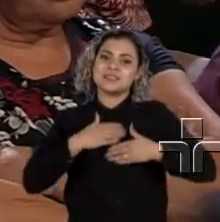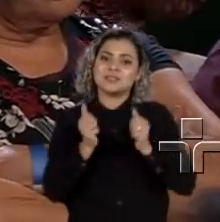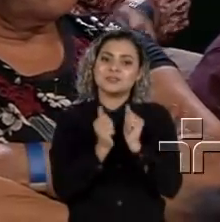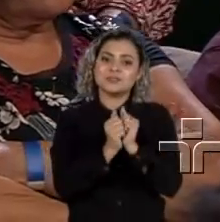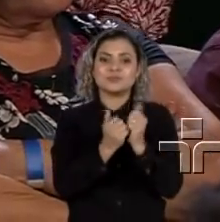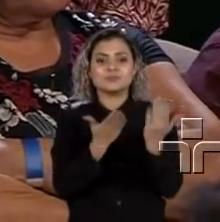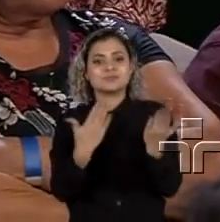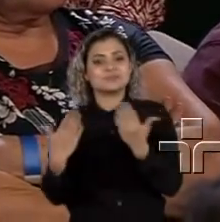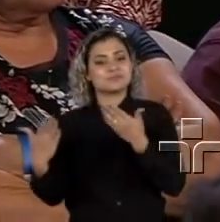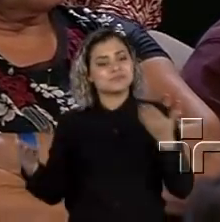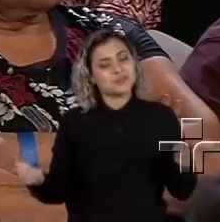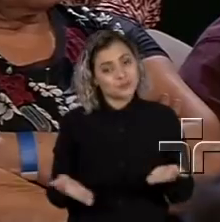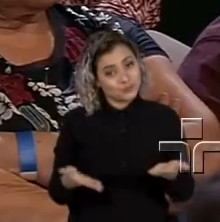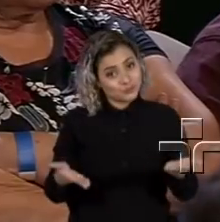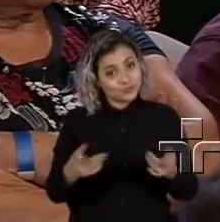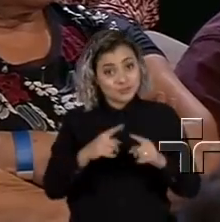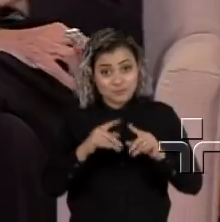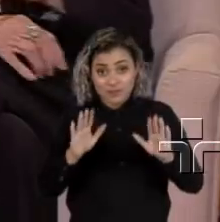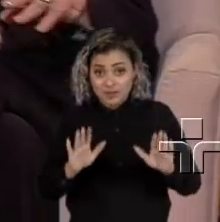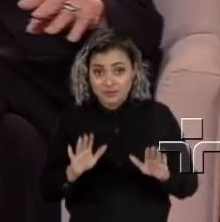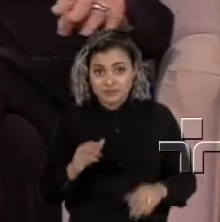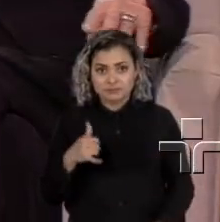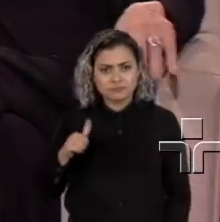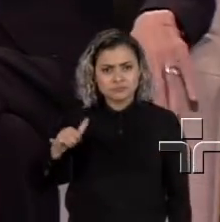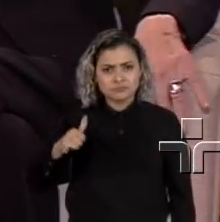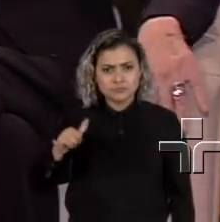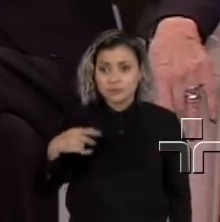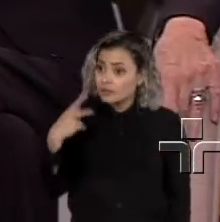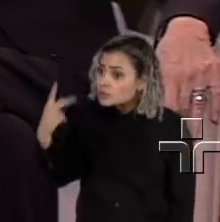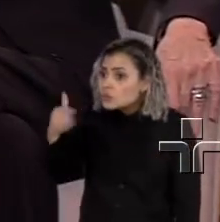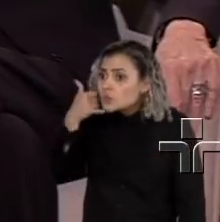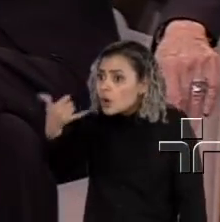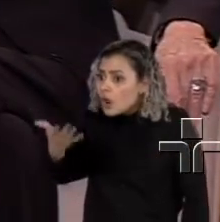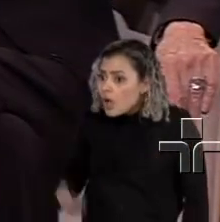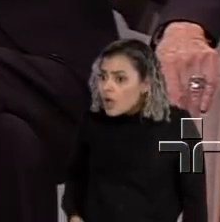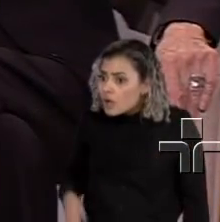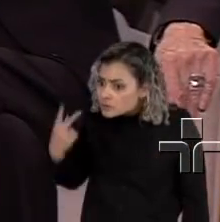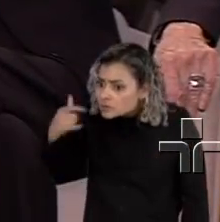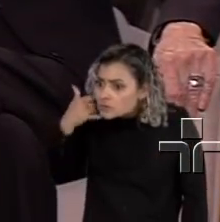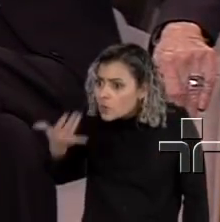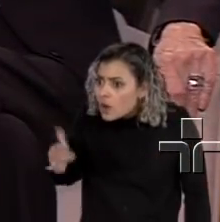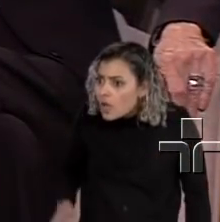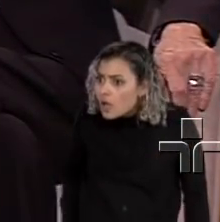de vocês. Mas... É o teu celular, Tarcísio. Seu celular.